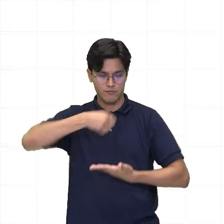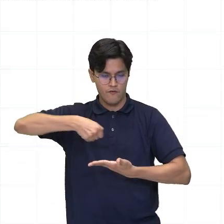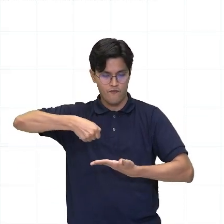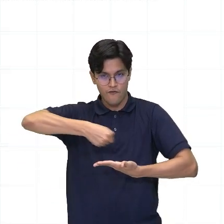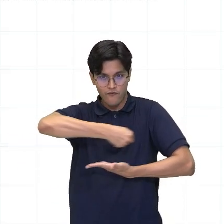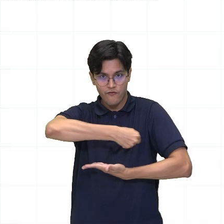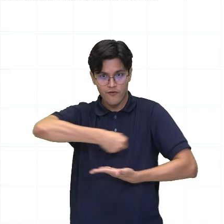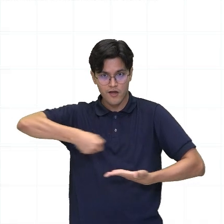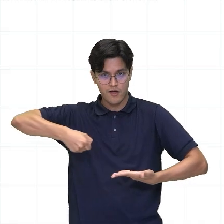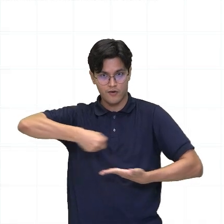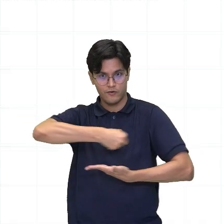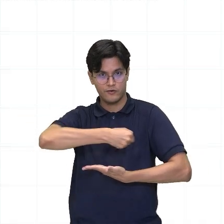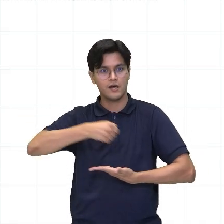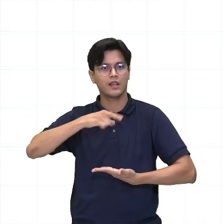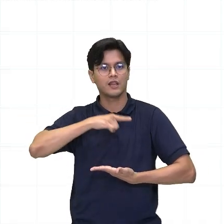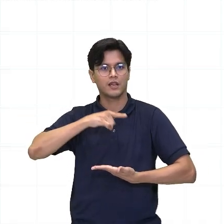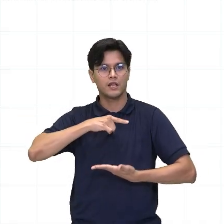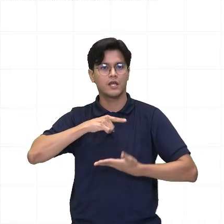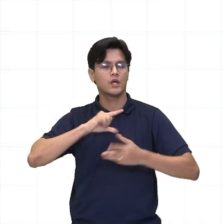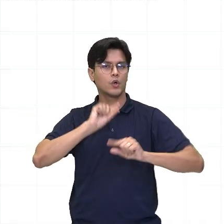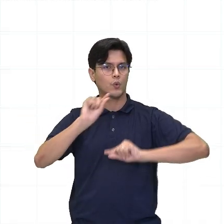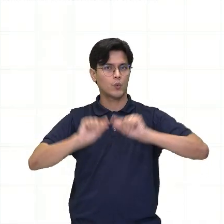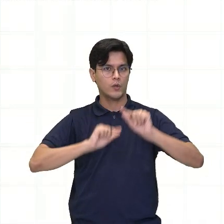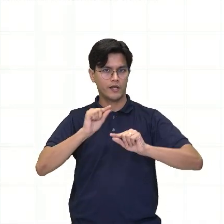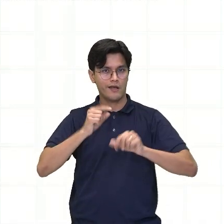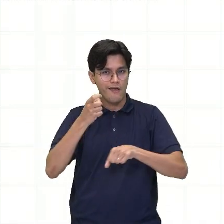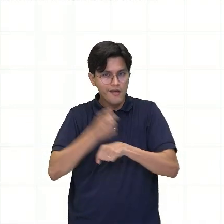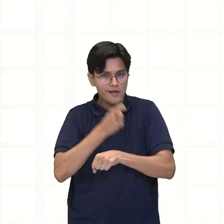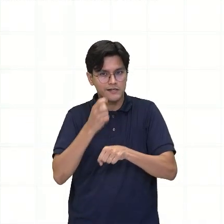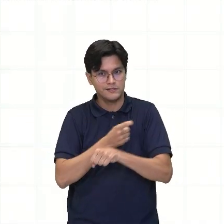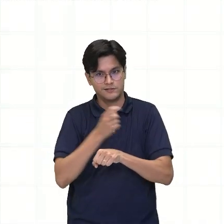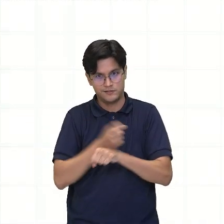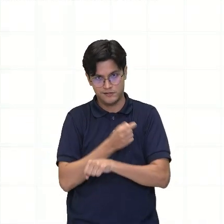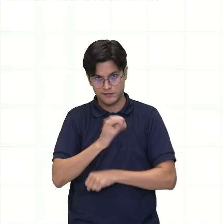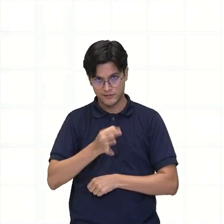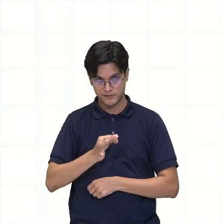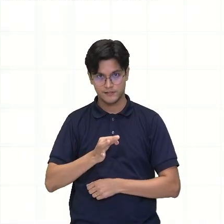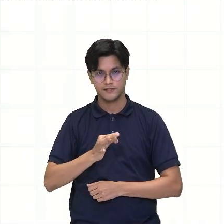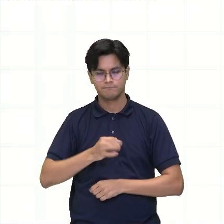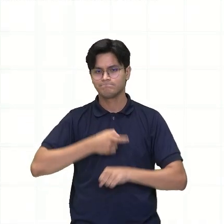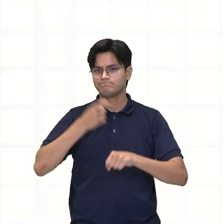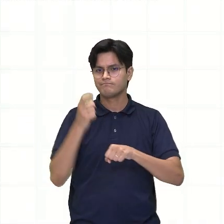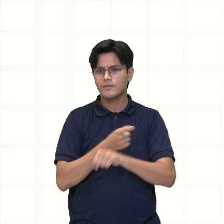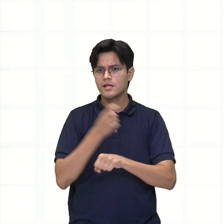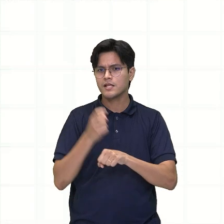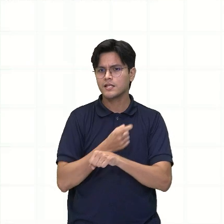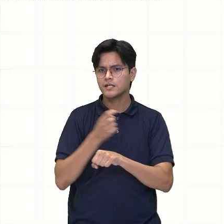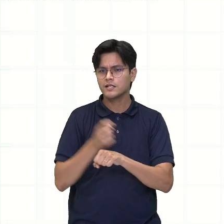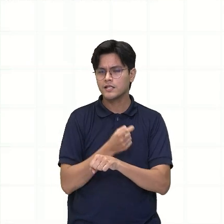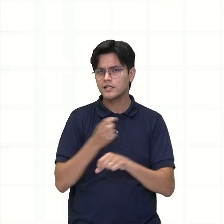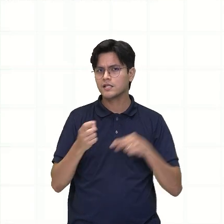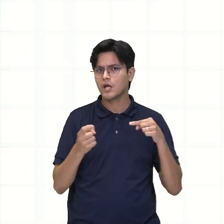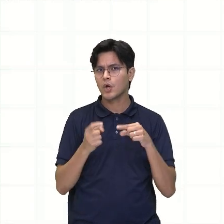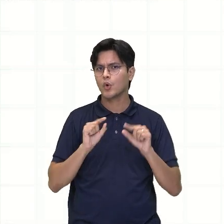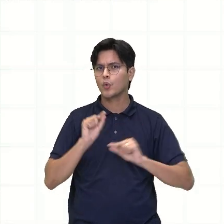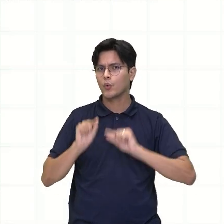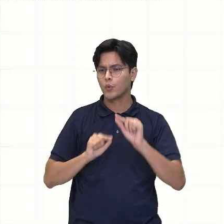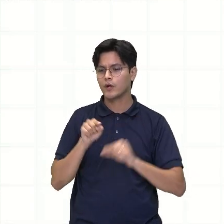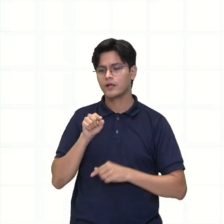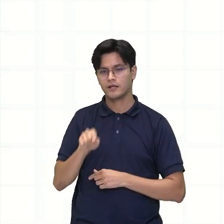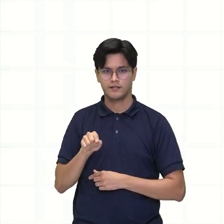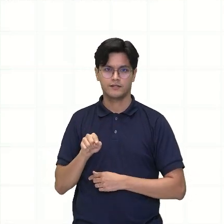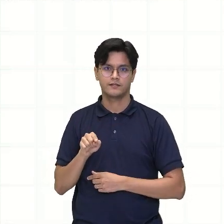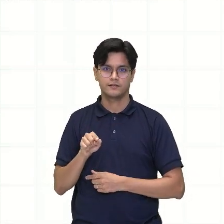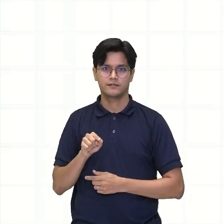ele tem uma resistência, certo? E a resistência é que